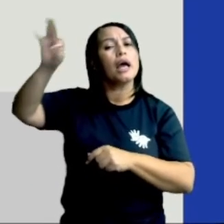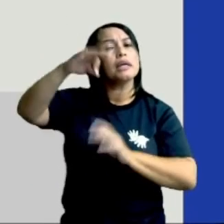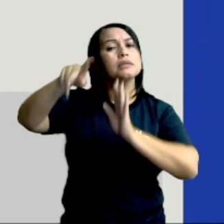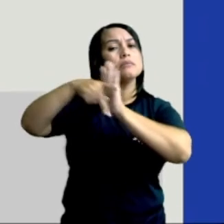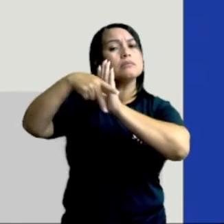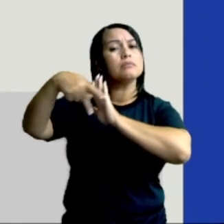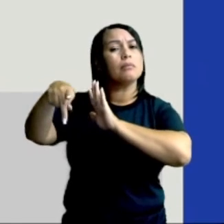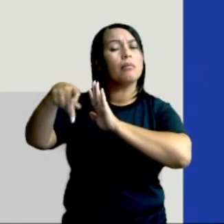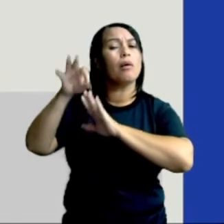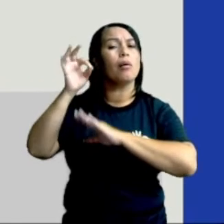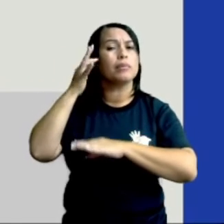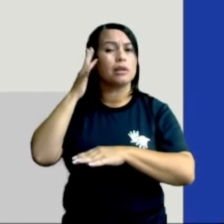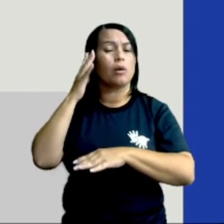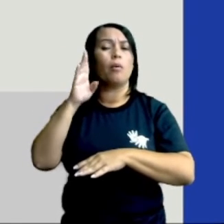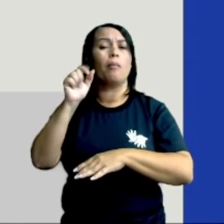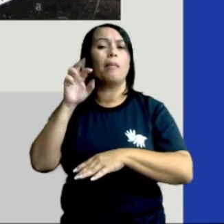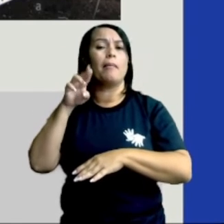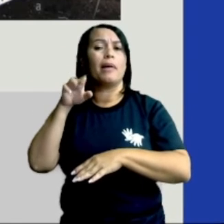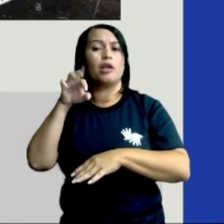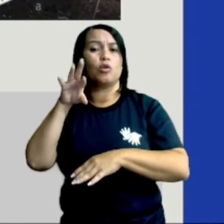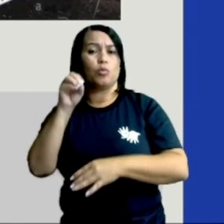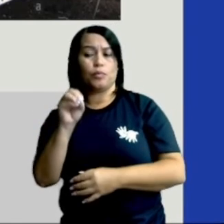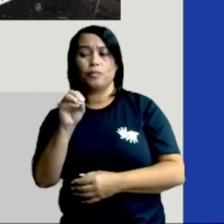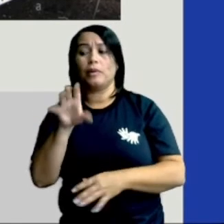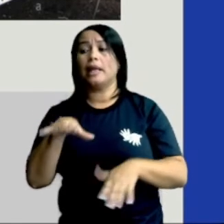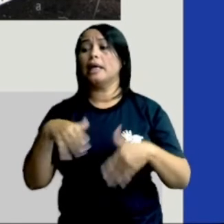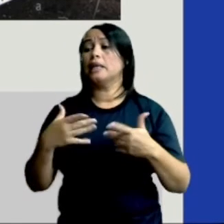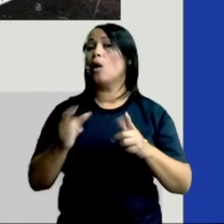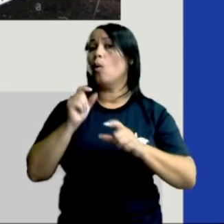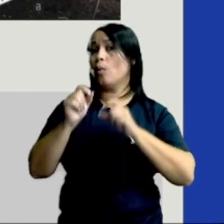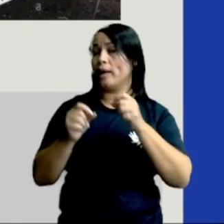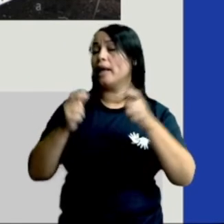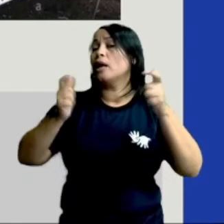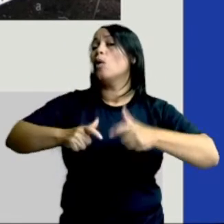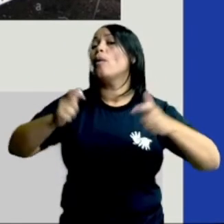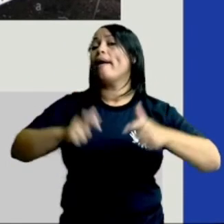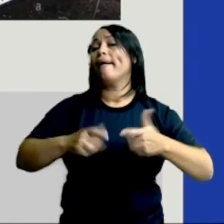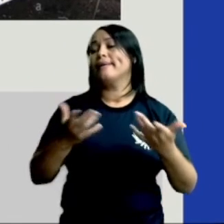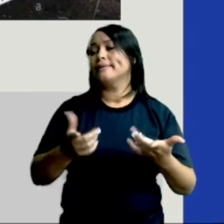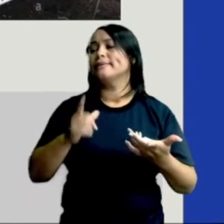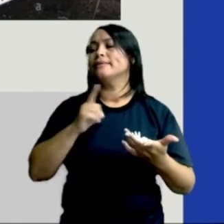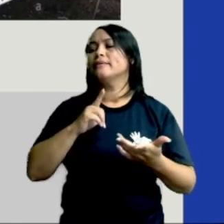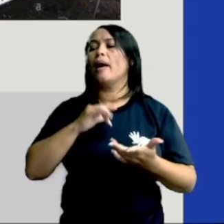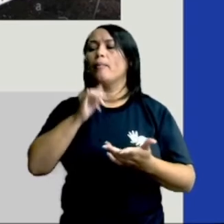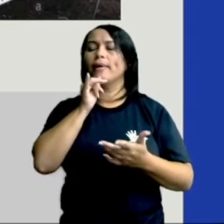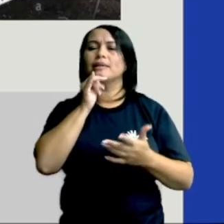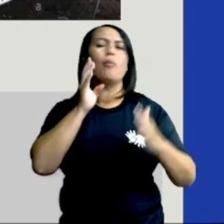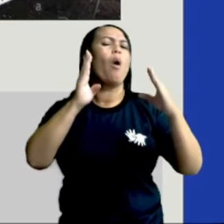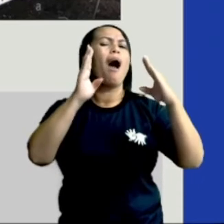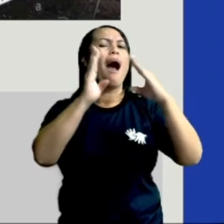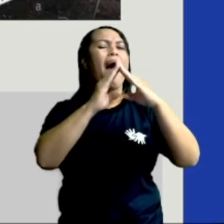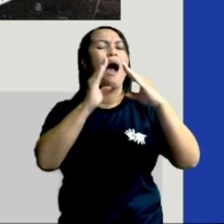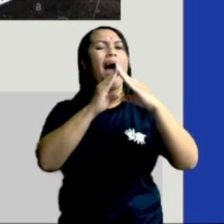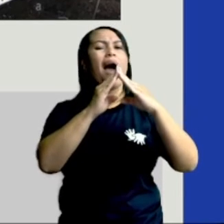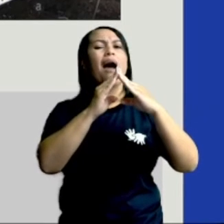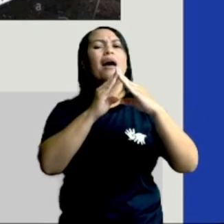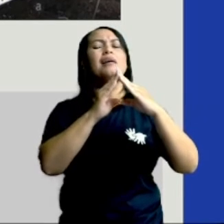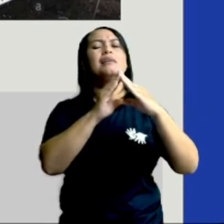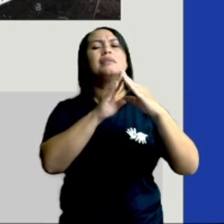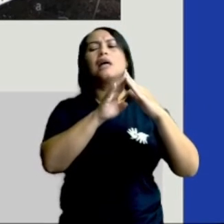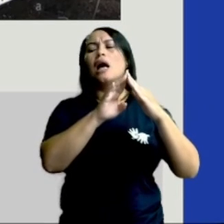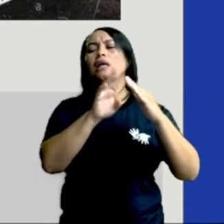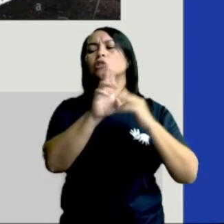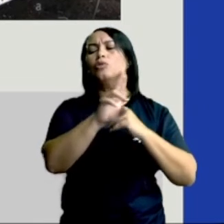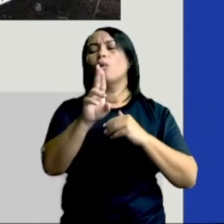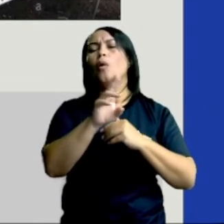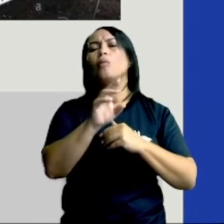barbeiro, o triatoma. Então, em que regiões são essas? São regiões como casas de chamadas